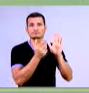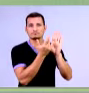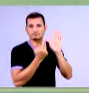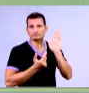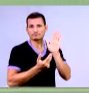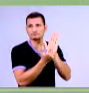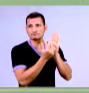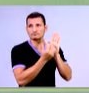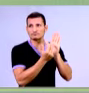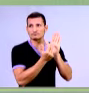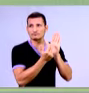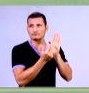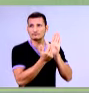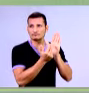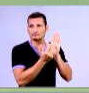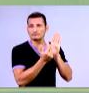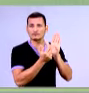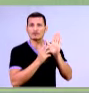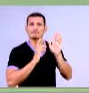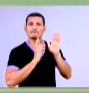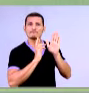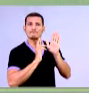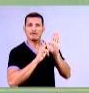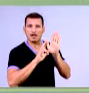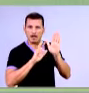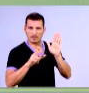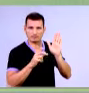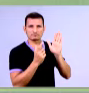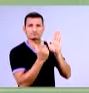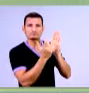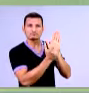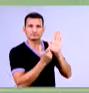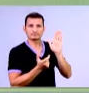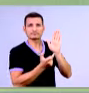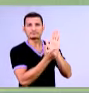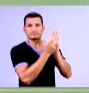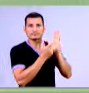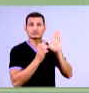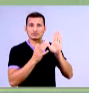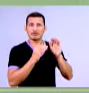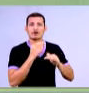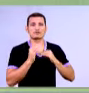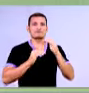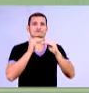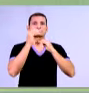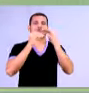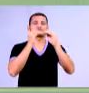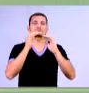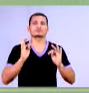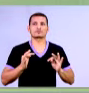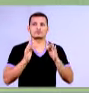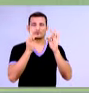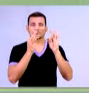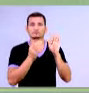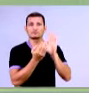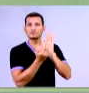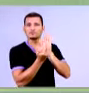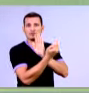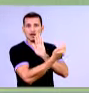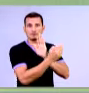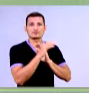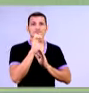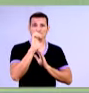e a sobreposição de várias janelas sendo possível aqui. Já uma evolução tecnológica. Essa aqui do lado esquerdo nós temos